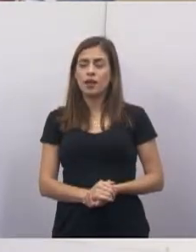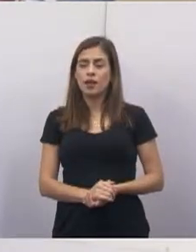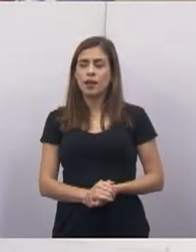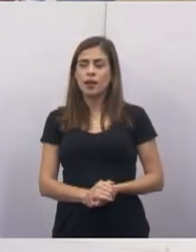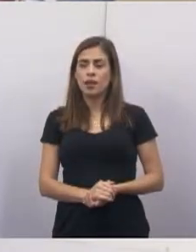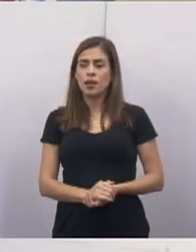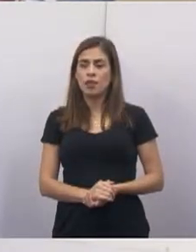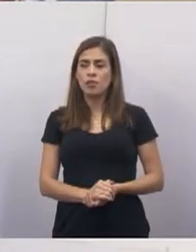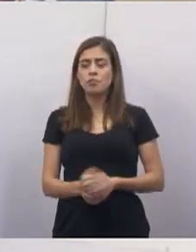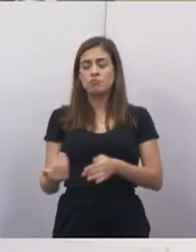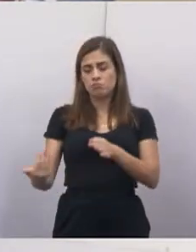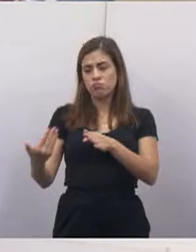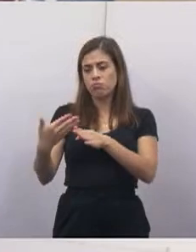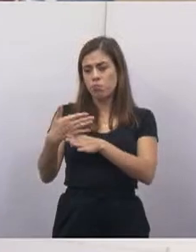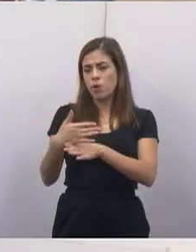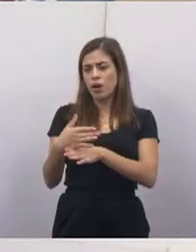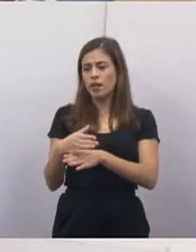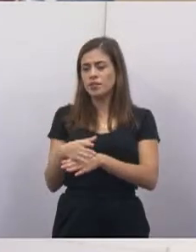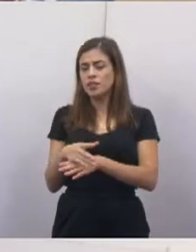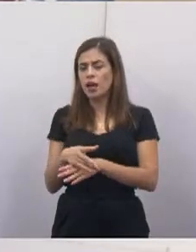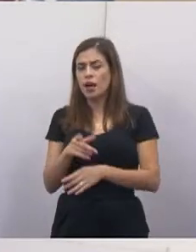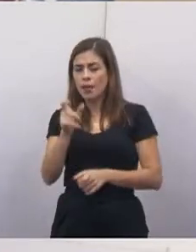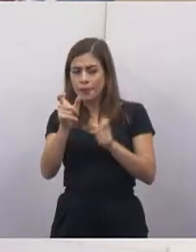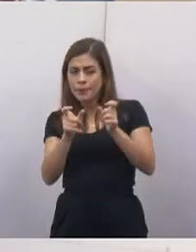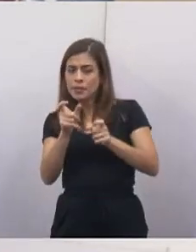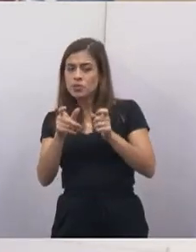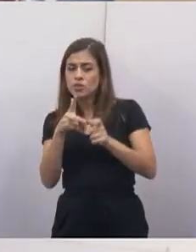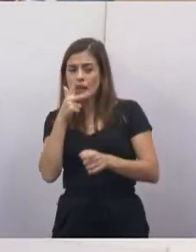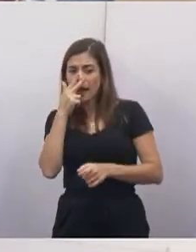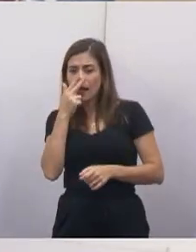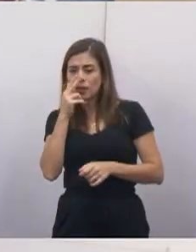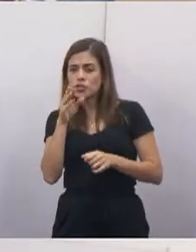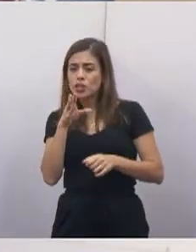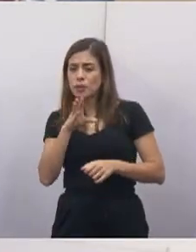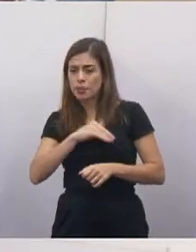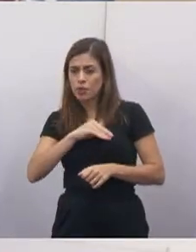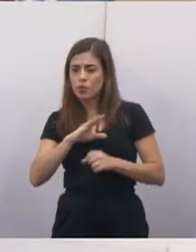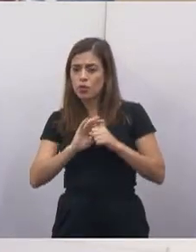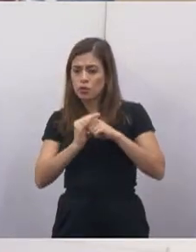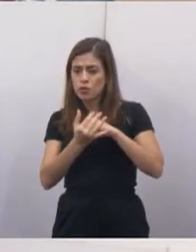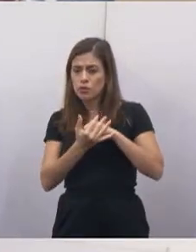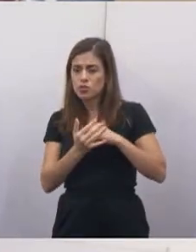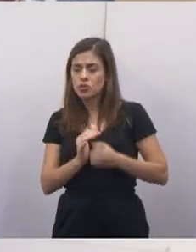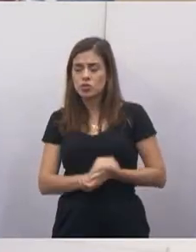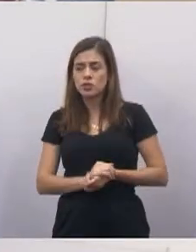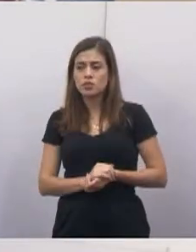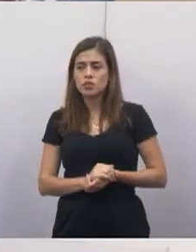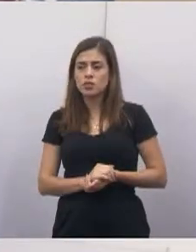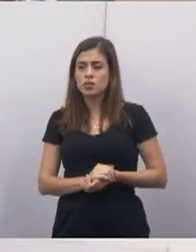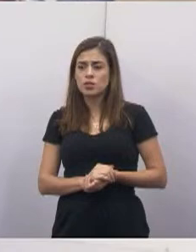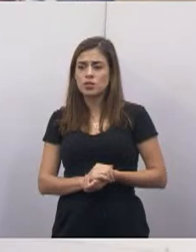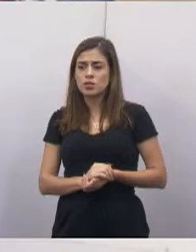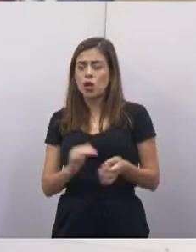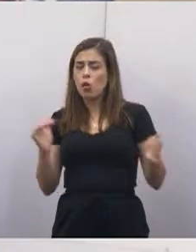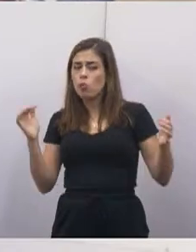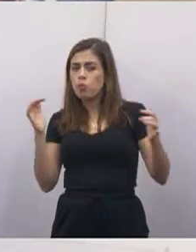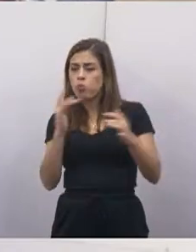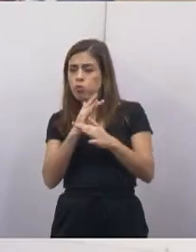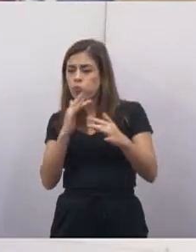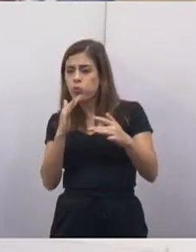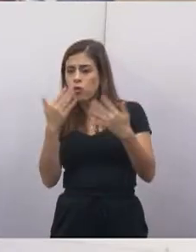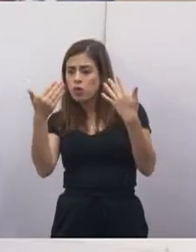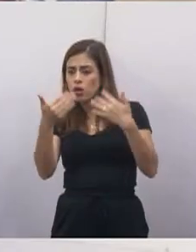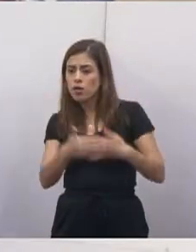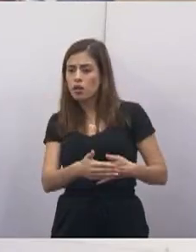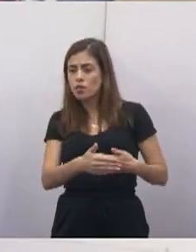que adentrarem lá, que forem suspeitos de Covid. Os fluxos de atendimento na UPA Telmo